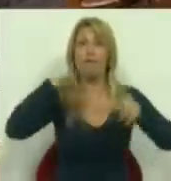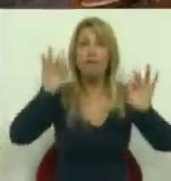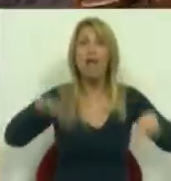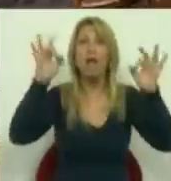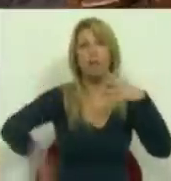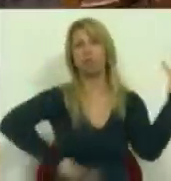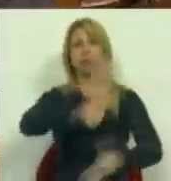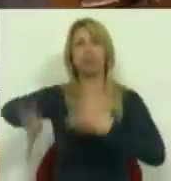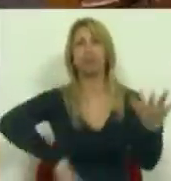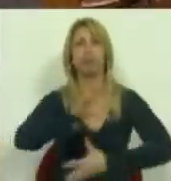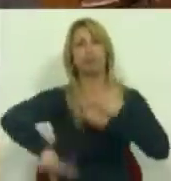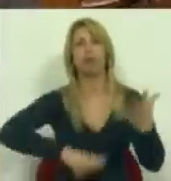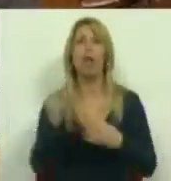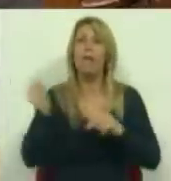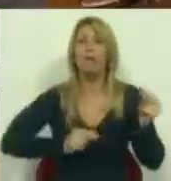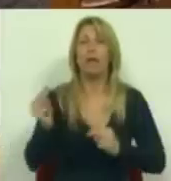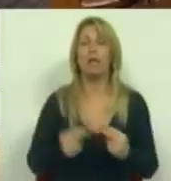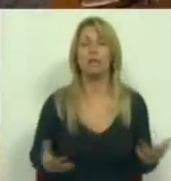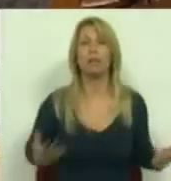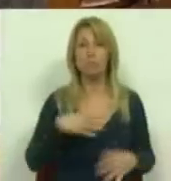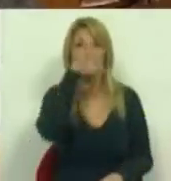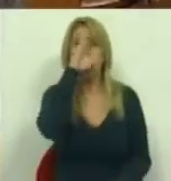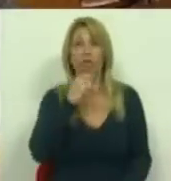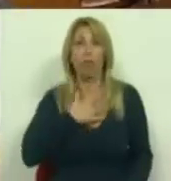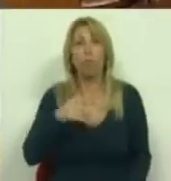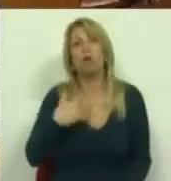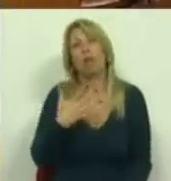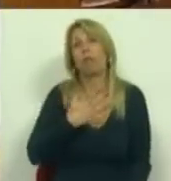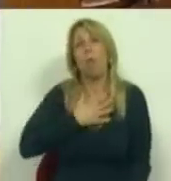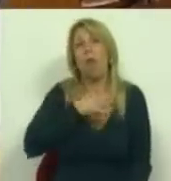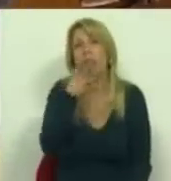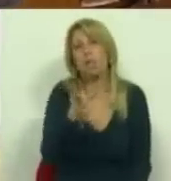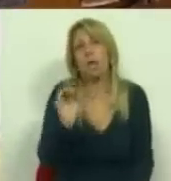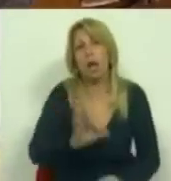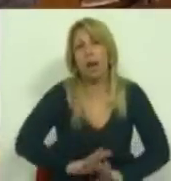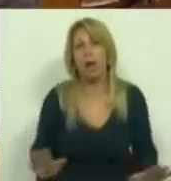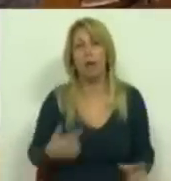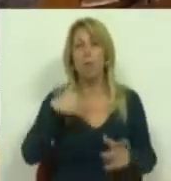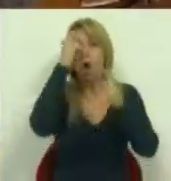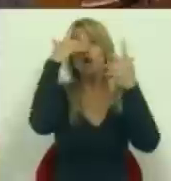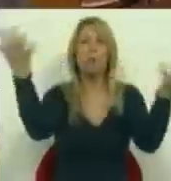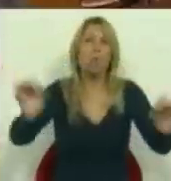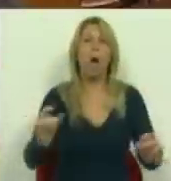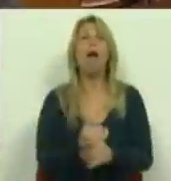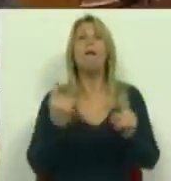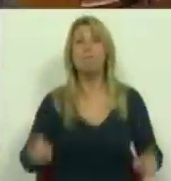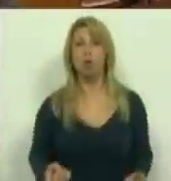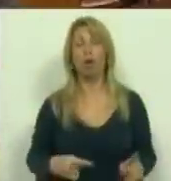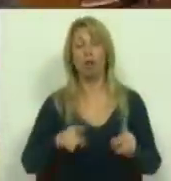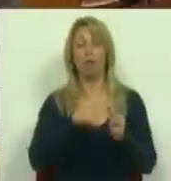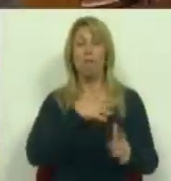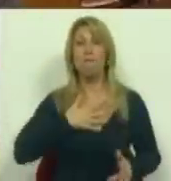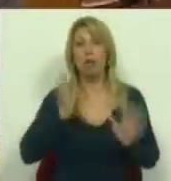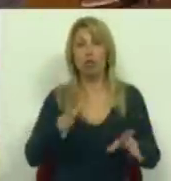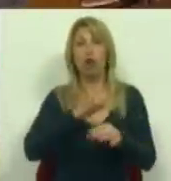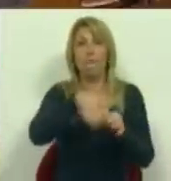O Governo nada diz porque nada quer dizer. Não se espanta sequer, porque já tem várias empresas participadas com dinheiros